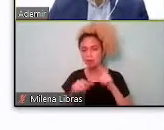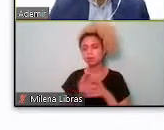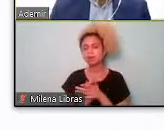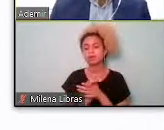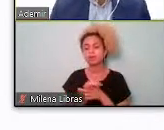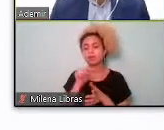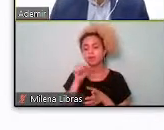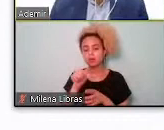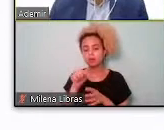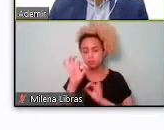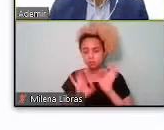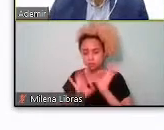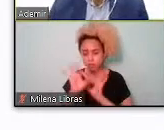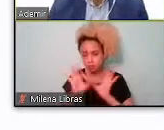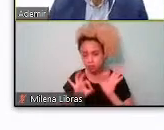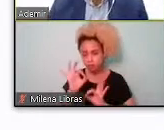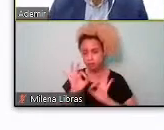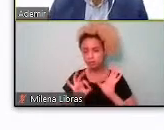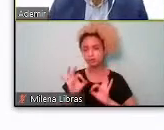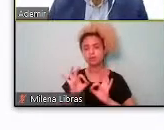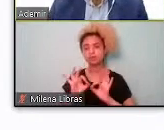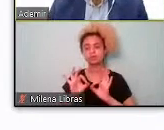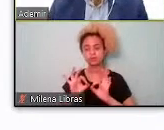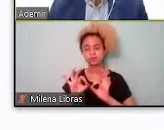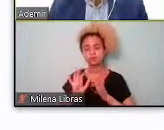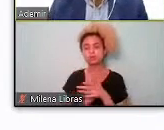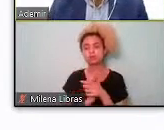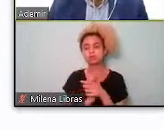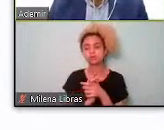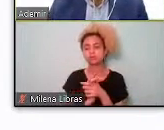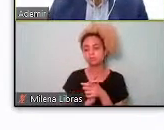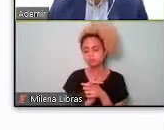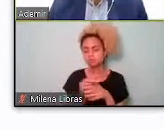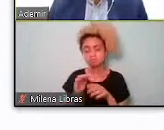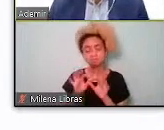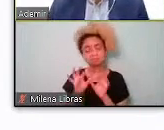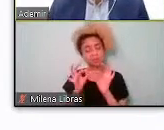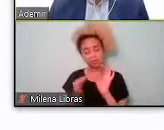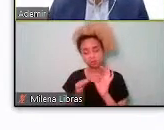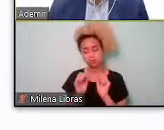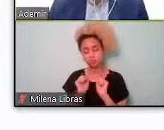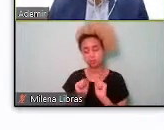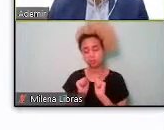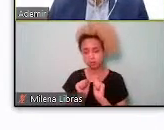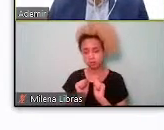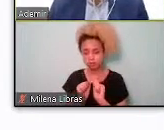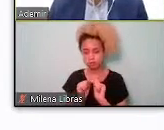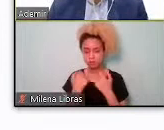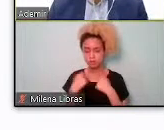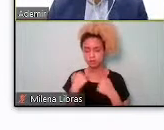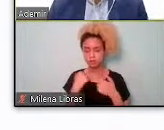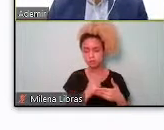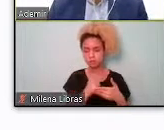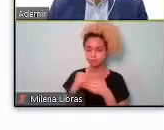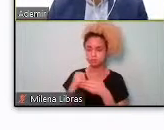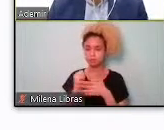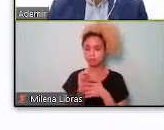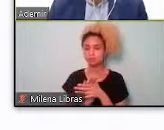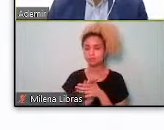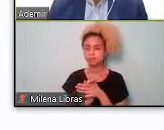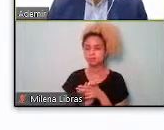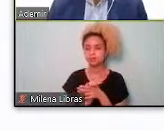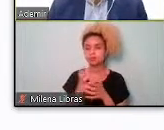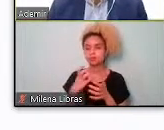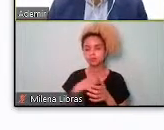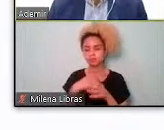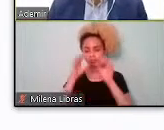esse plano de reforma, por mais simples que seja, deve ser encaminhado de forma